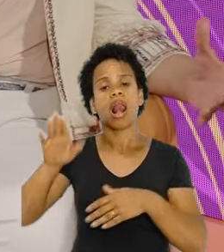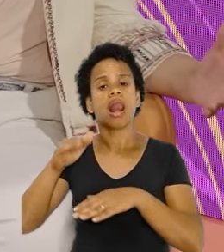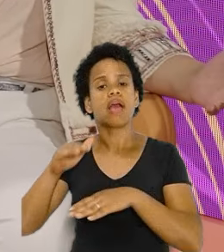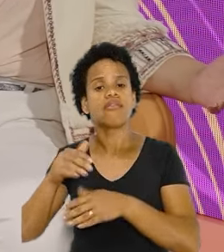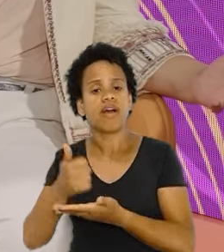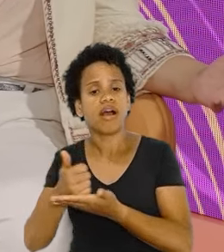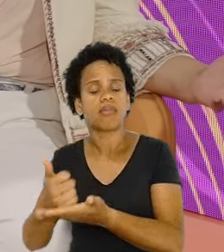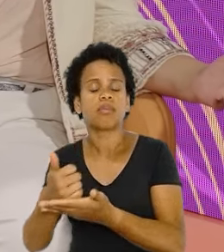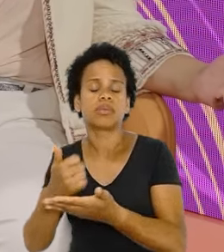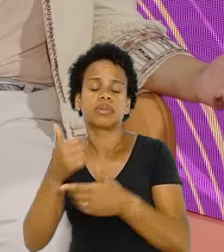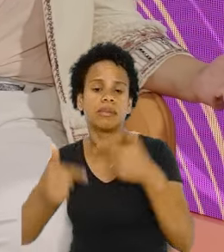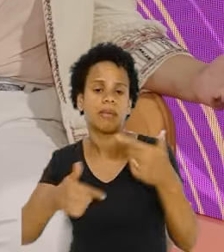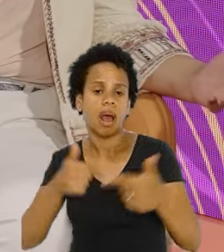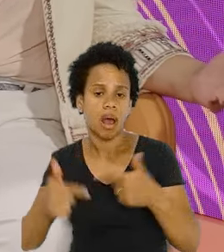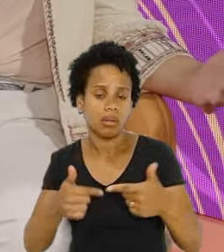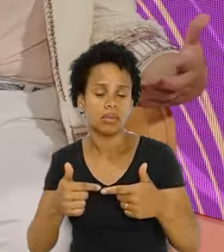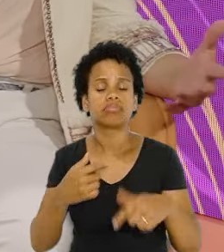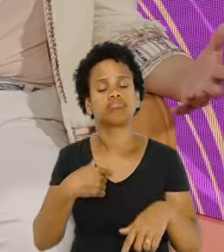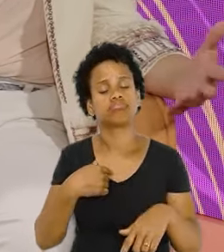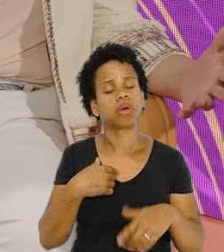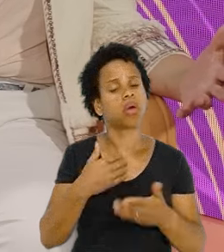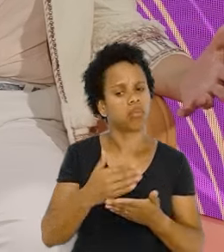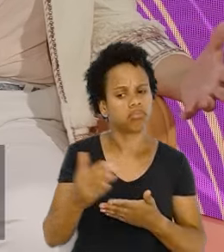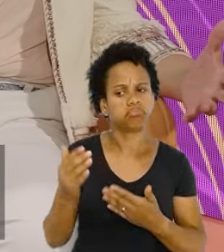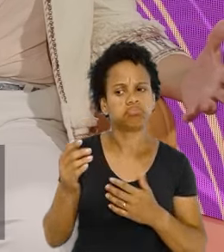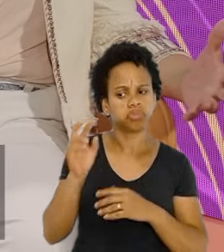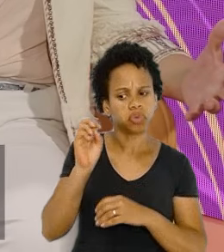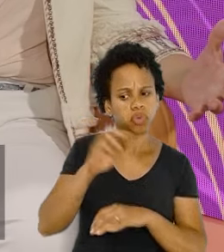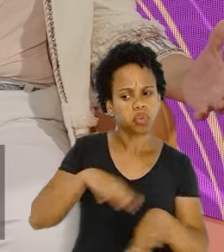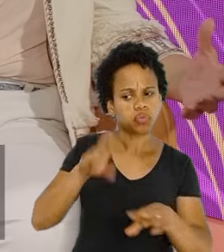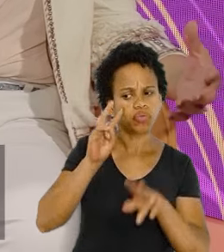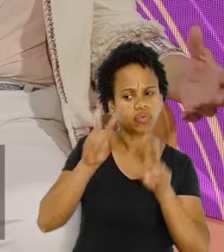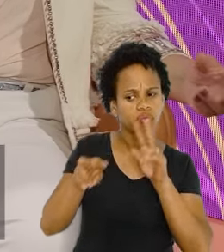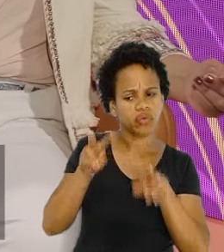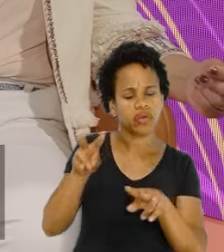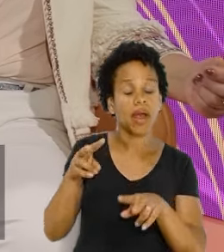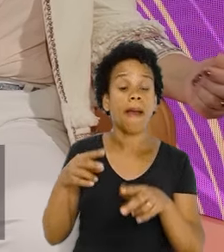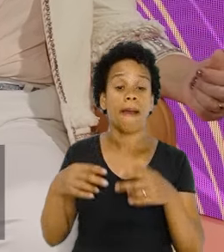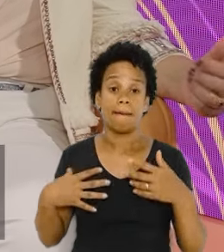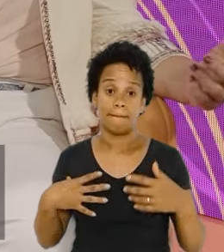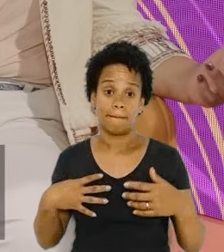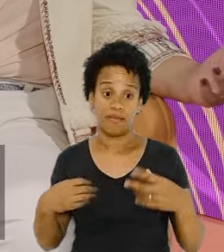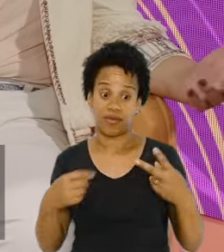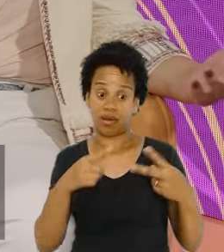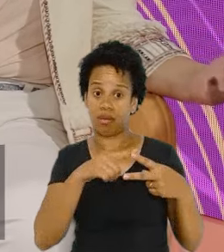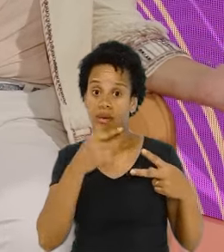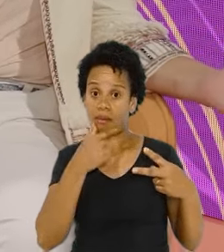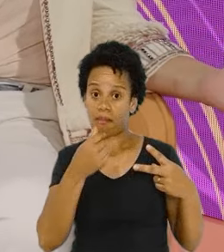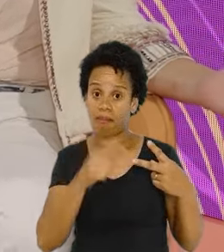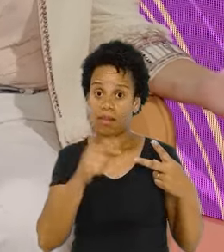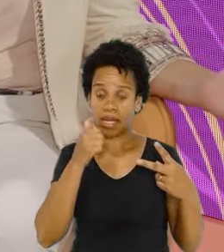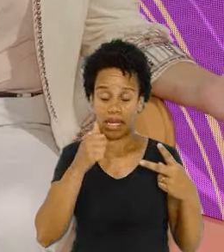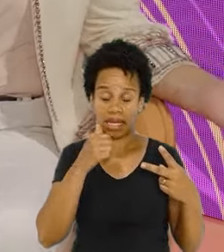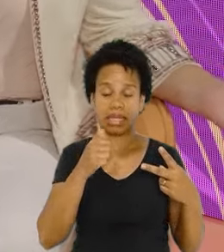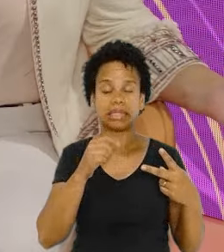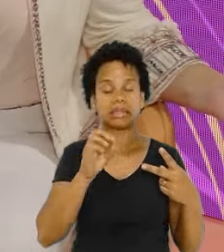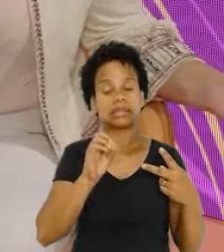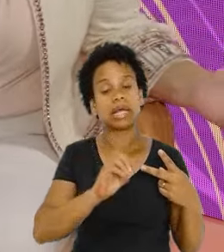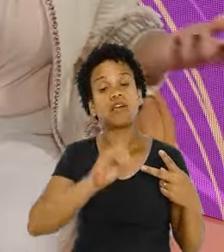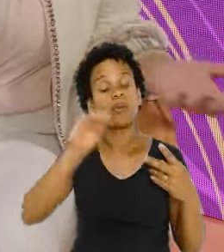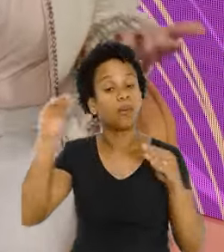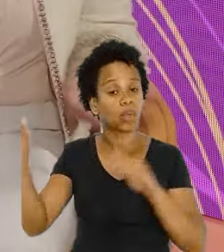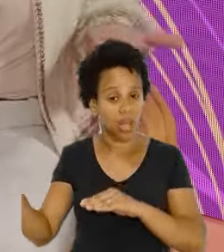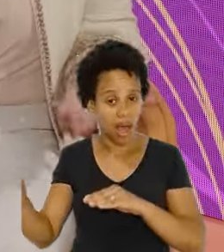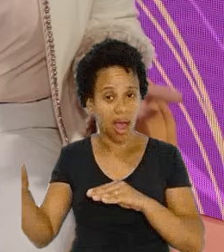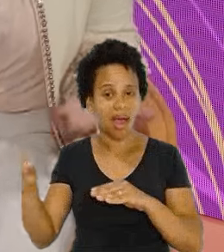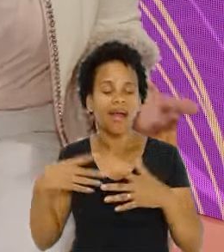os dois estavam saindo de casa né minha minha filha e meu filho estavam saindo de casa eu estava com medo fia agora né síndrome do ninho vazio